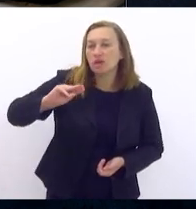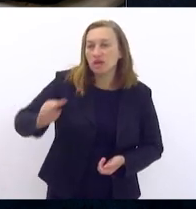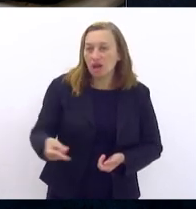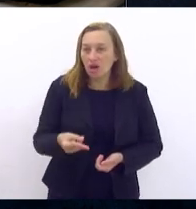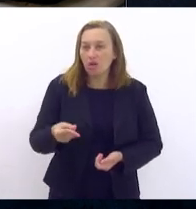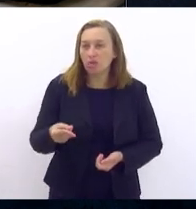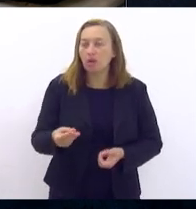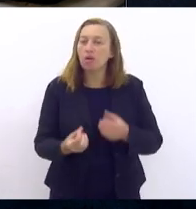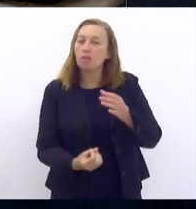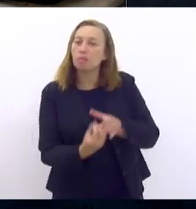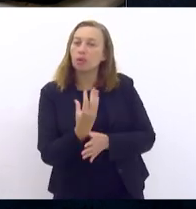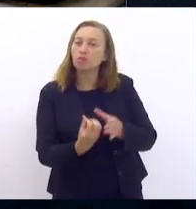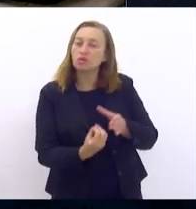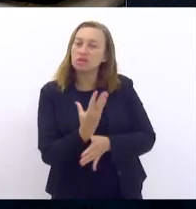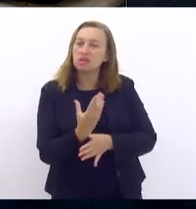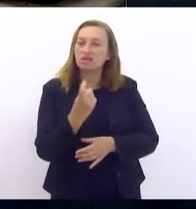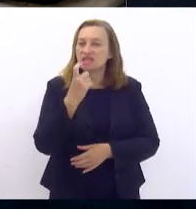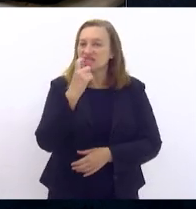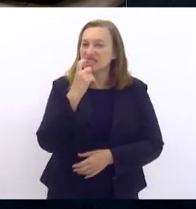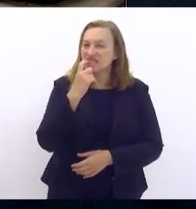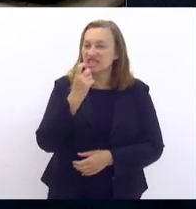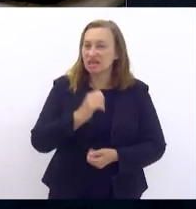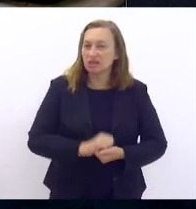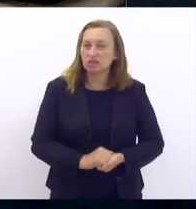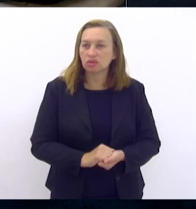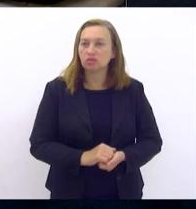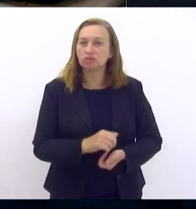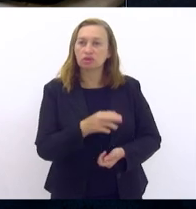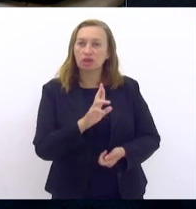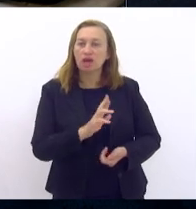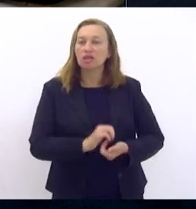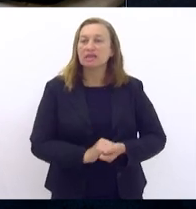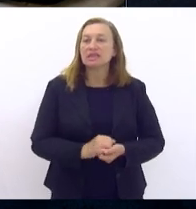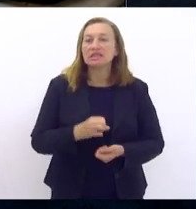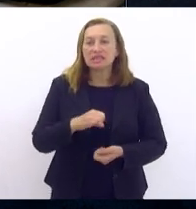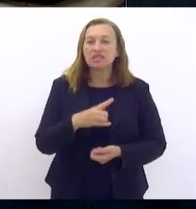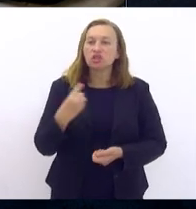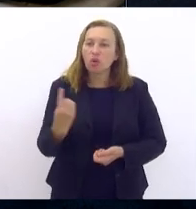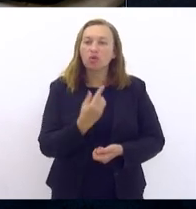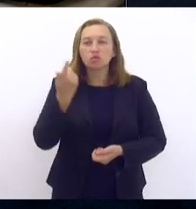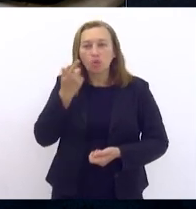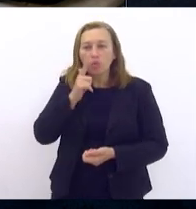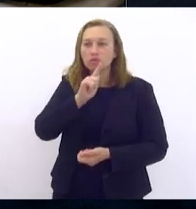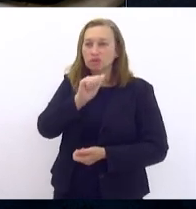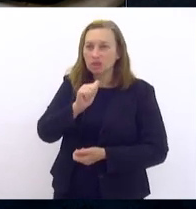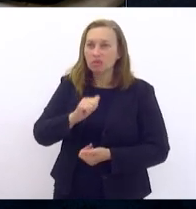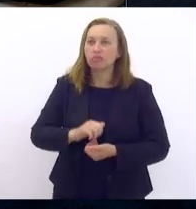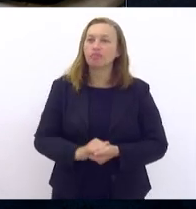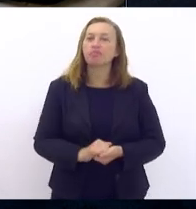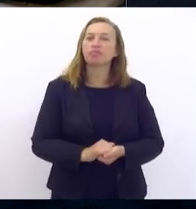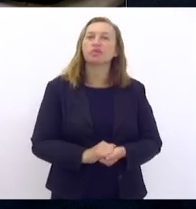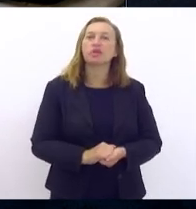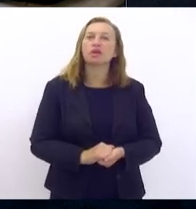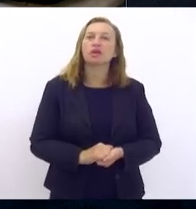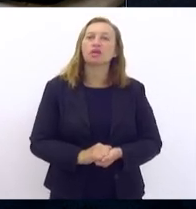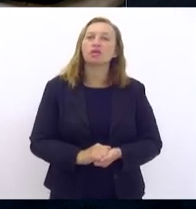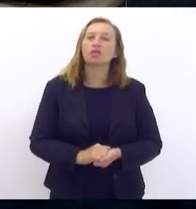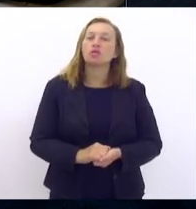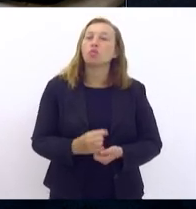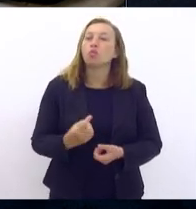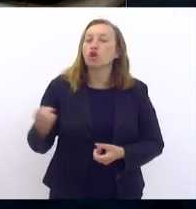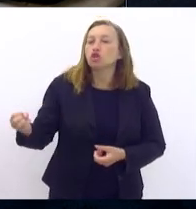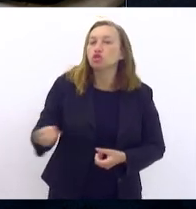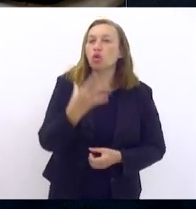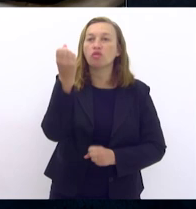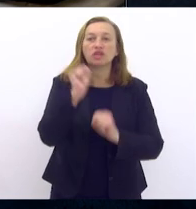plástico para cada milhão de reais então se eu se nós conseguirmos trazer uma